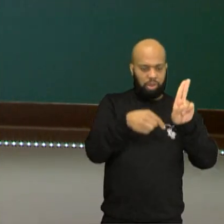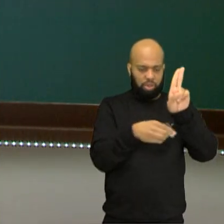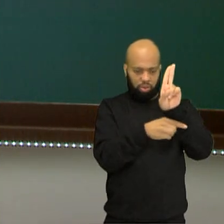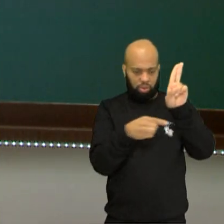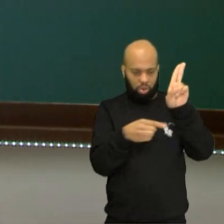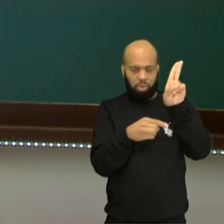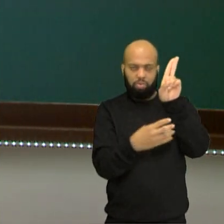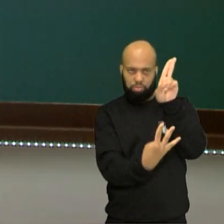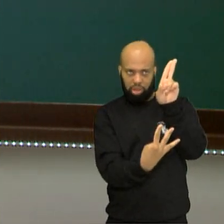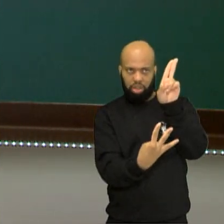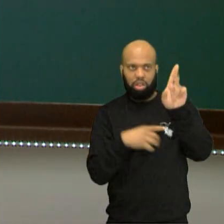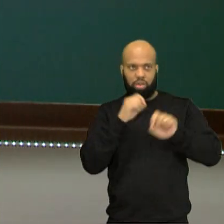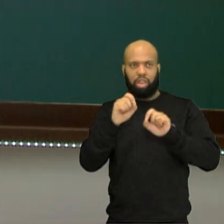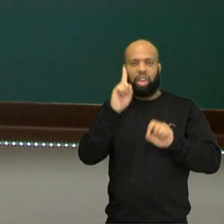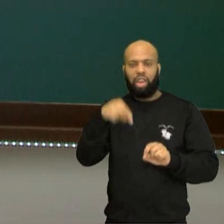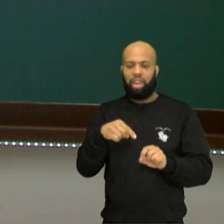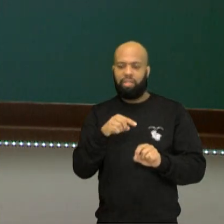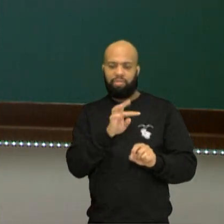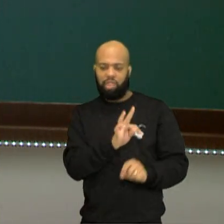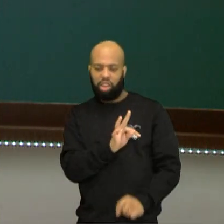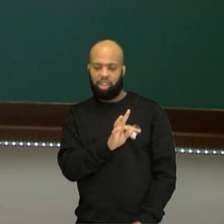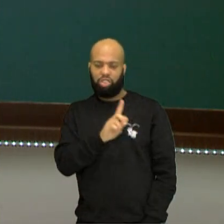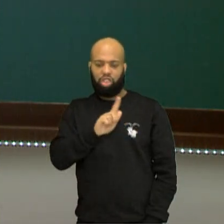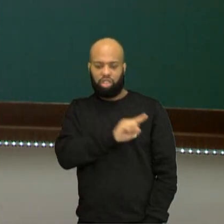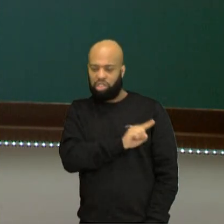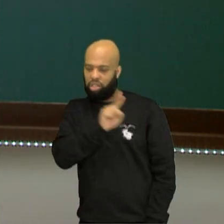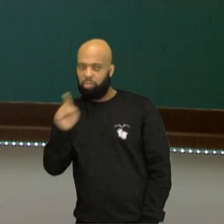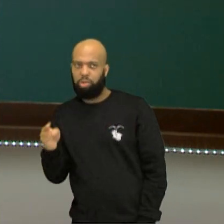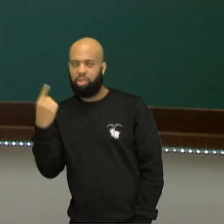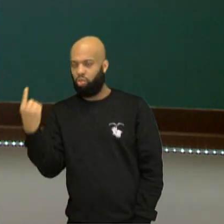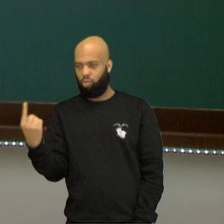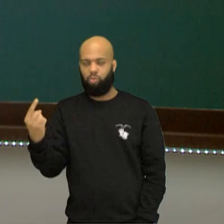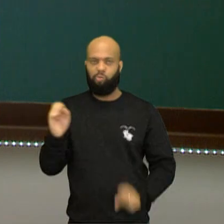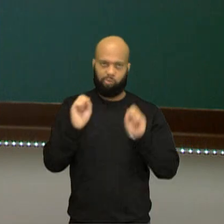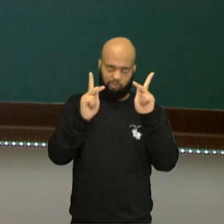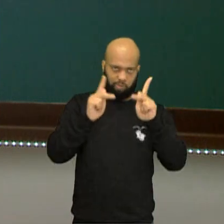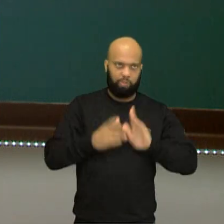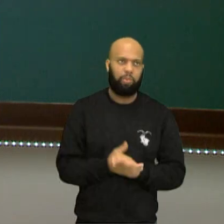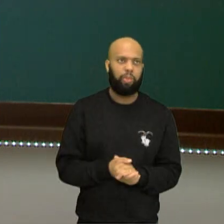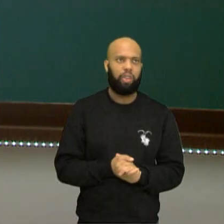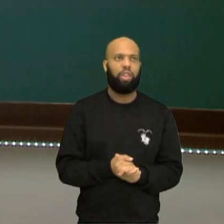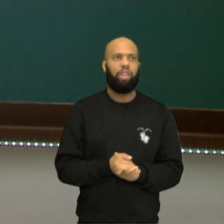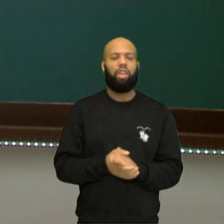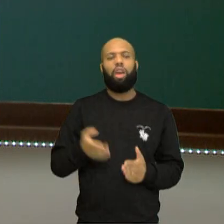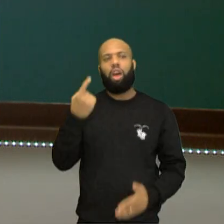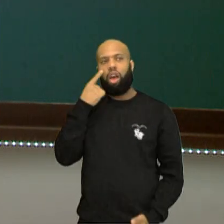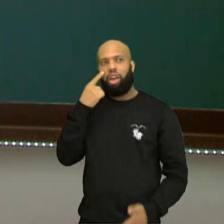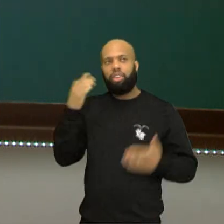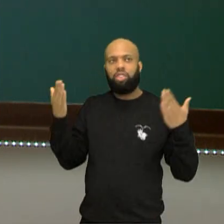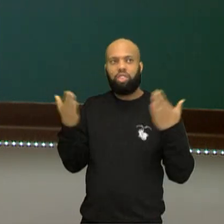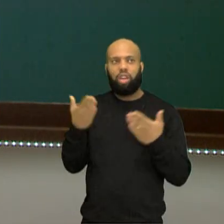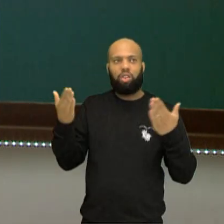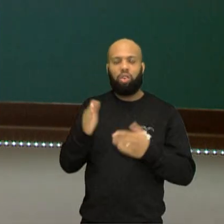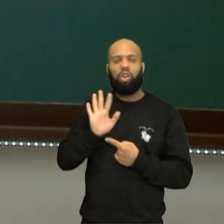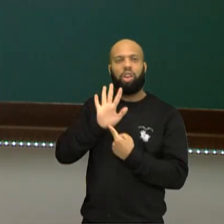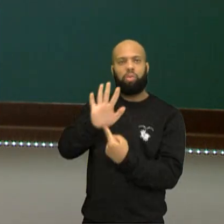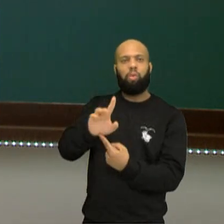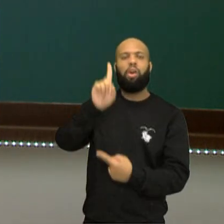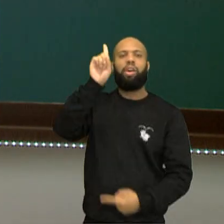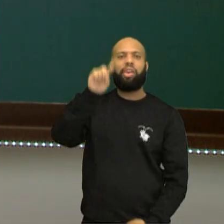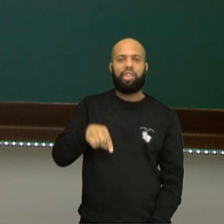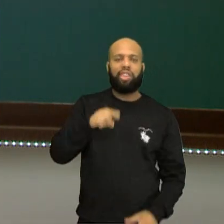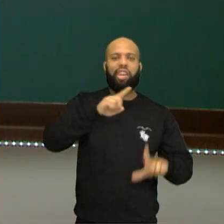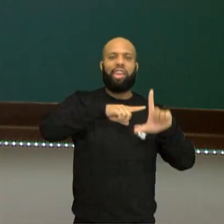sobre 4 é igual a 1, leva para a tangente, tá? Então, aqui eu trouxe sim agora para